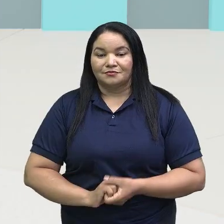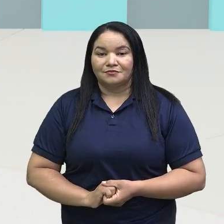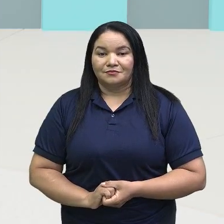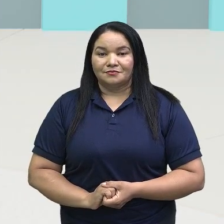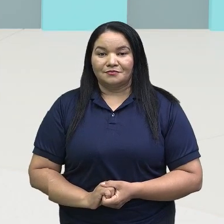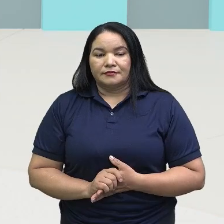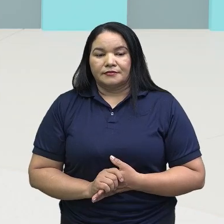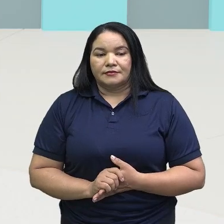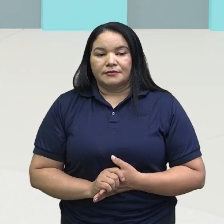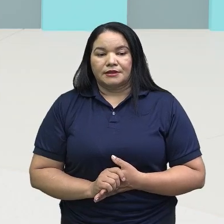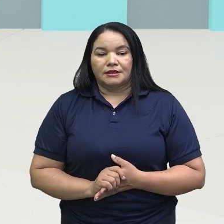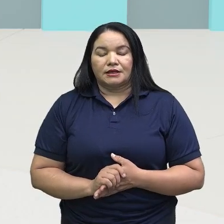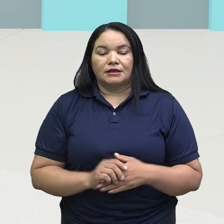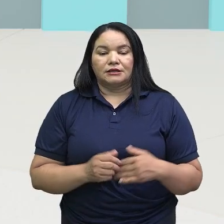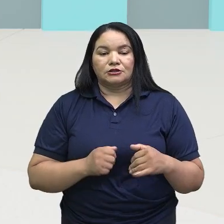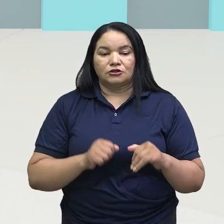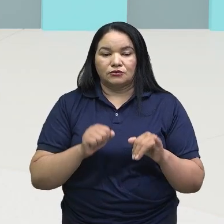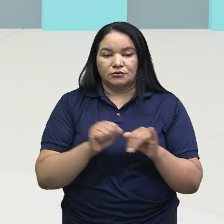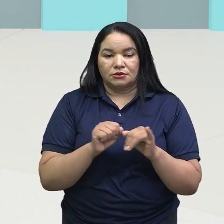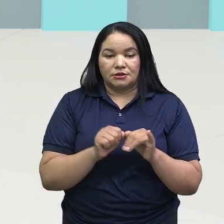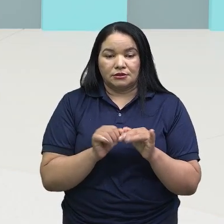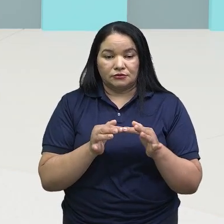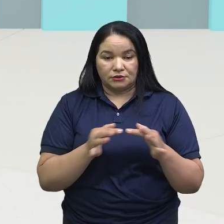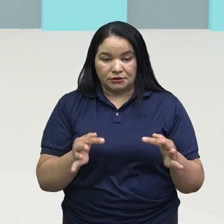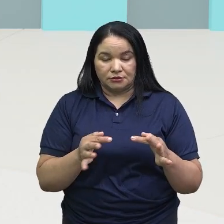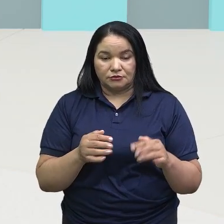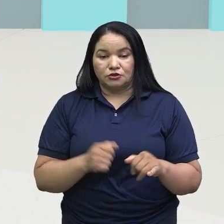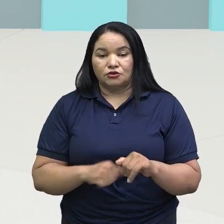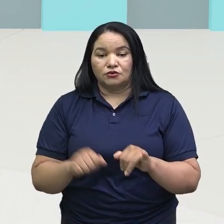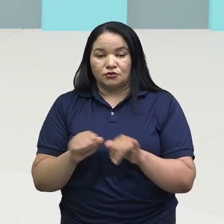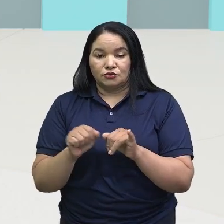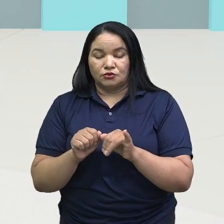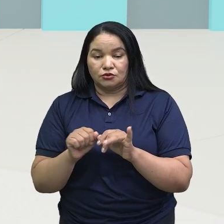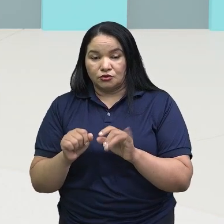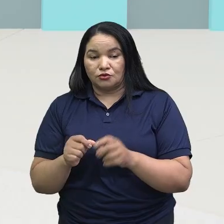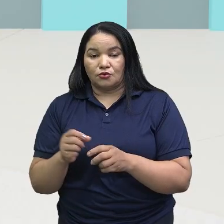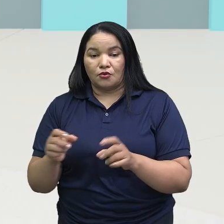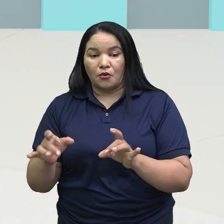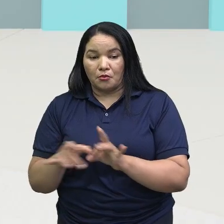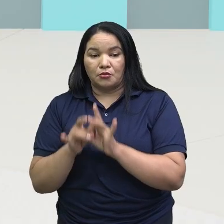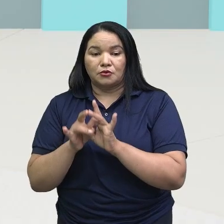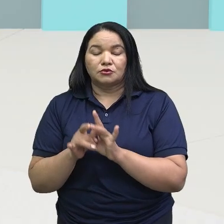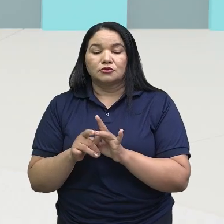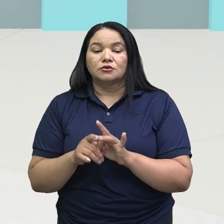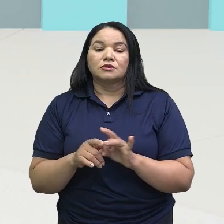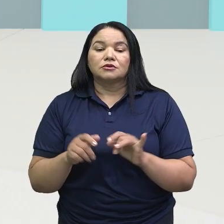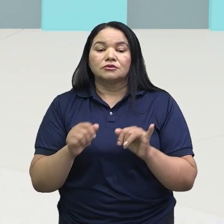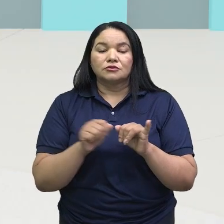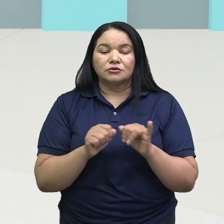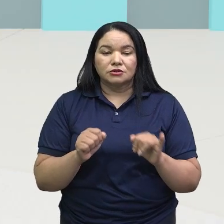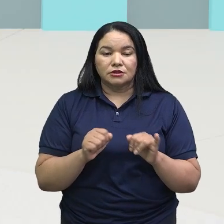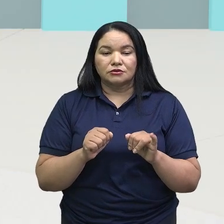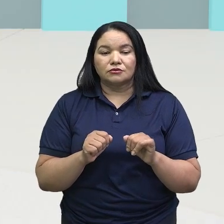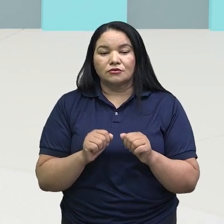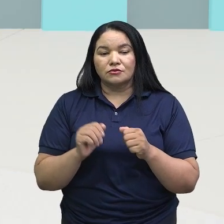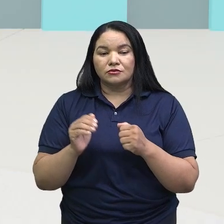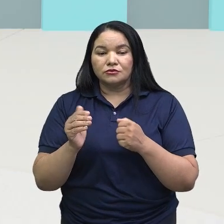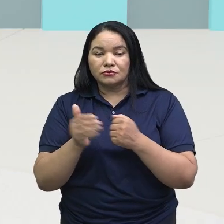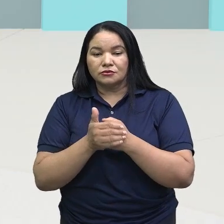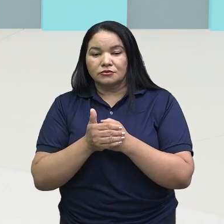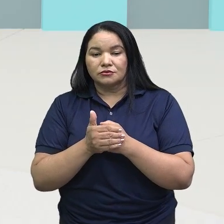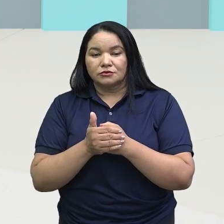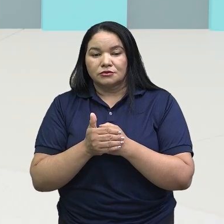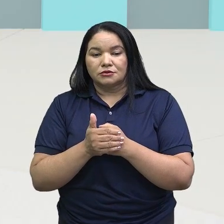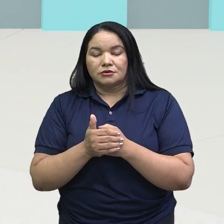continuar. Sujeito simples, sujeito composto, sujeito oculto e sujeito indeterminado.